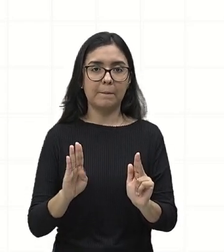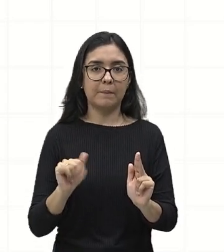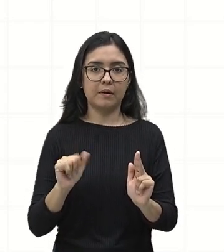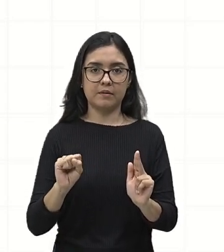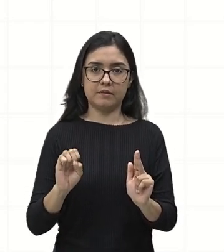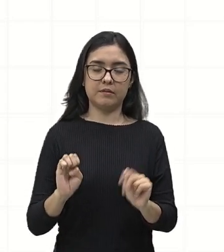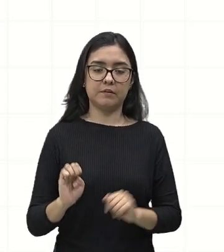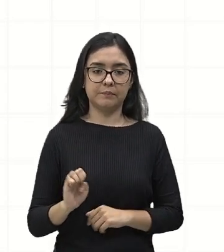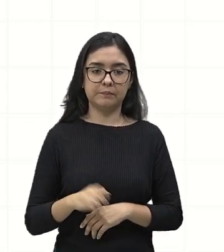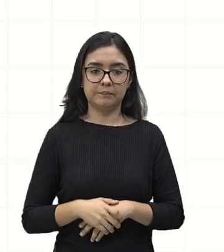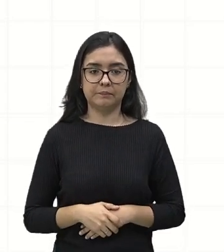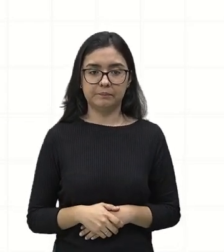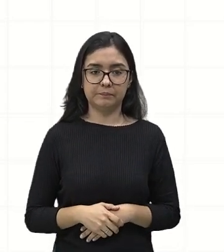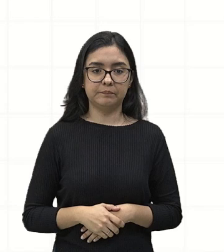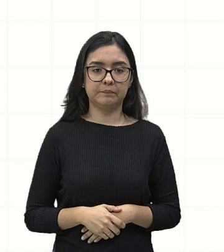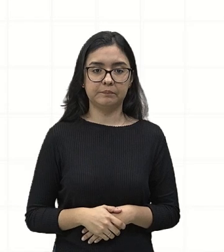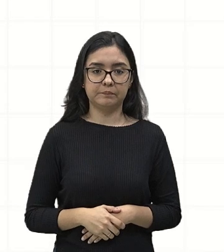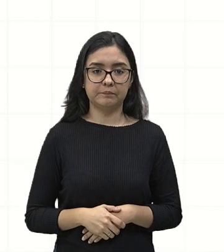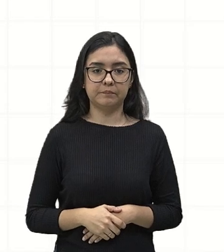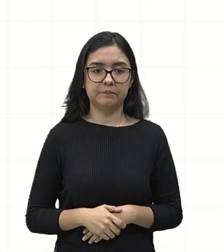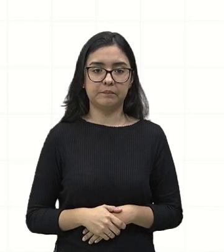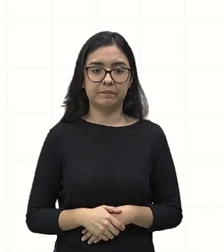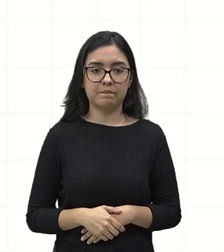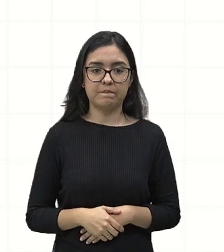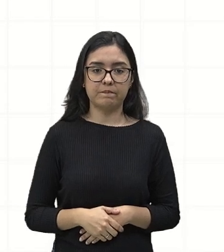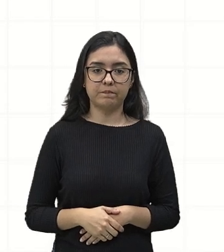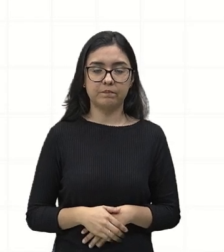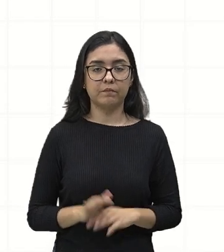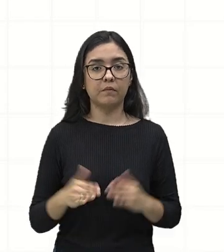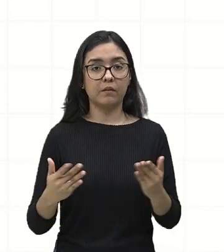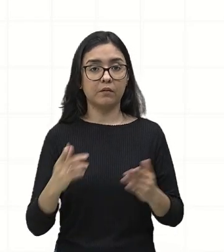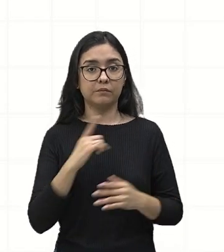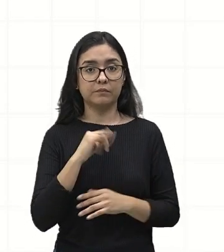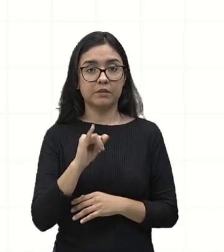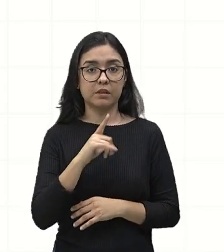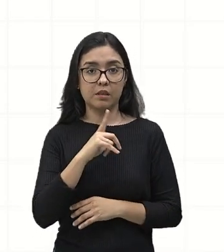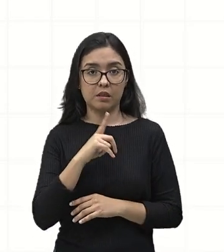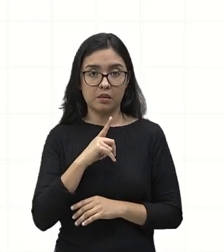Bases iguais a A. Tá? Então, quando nós temos aqui, ó,